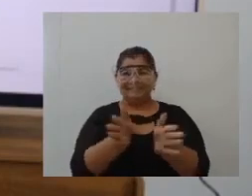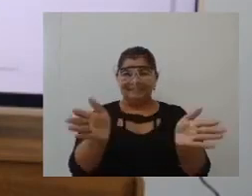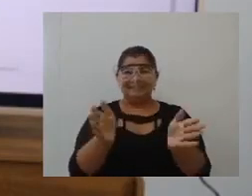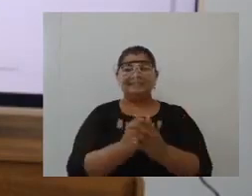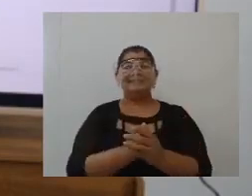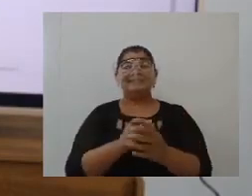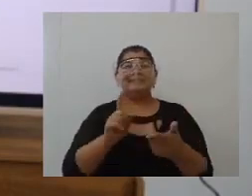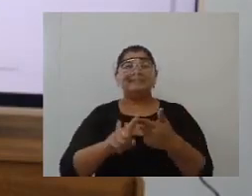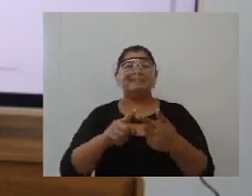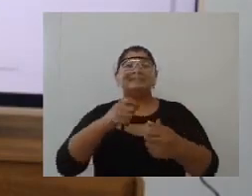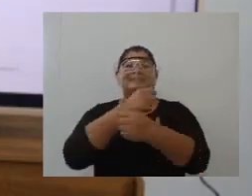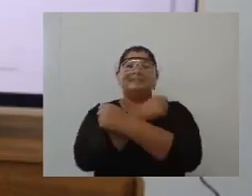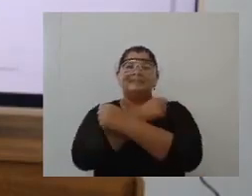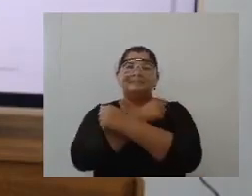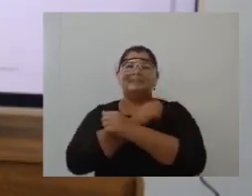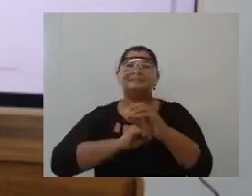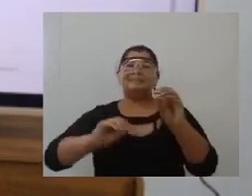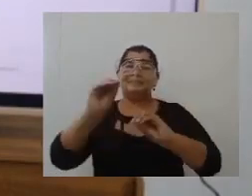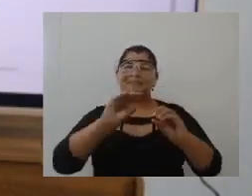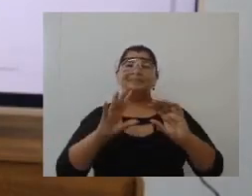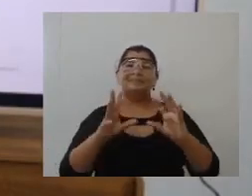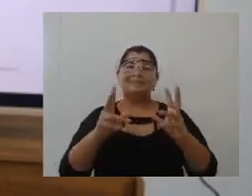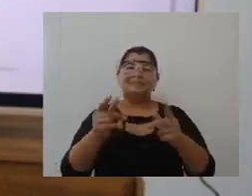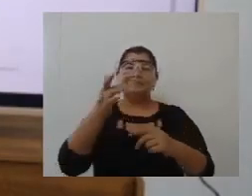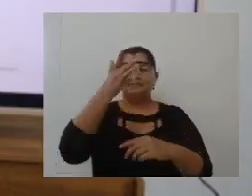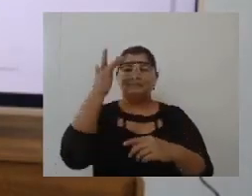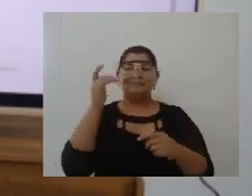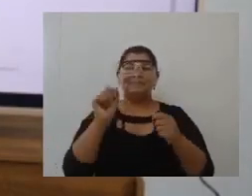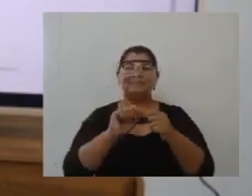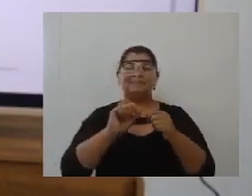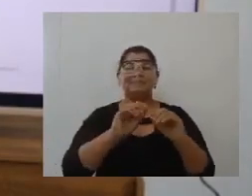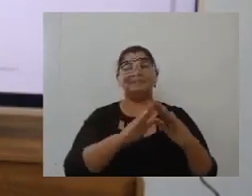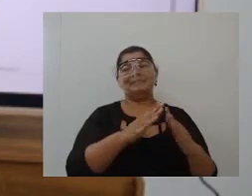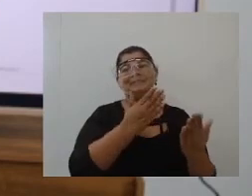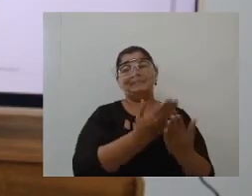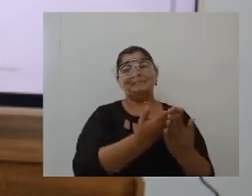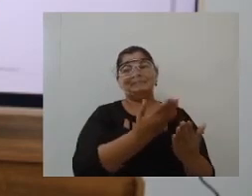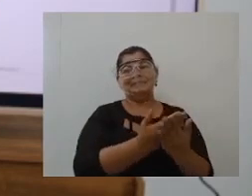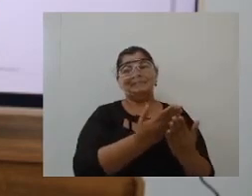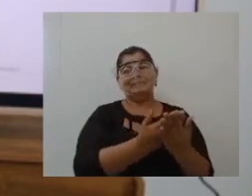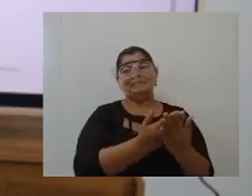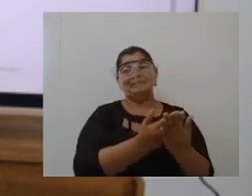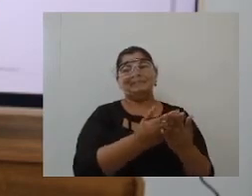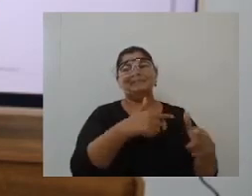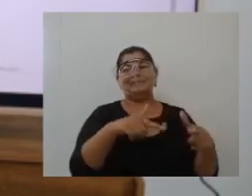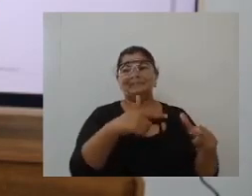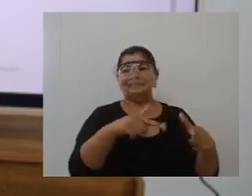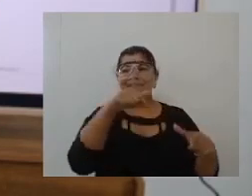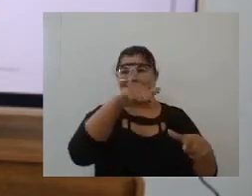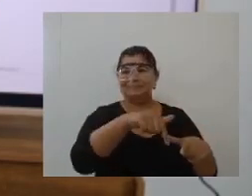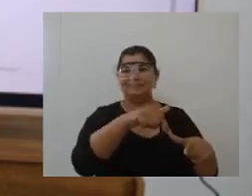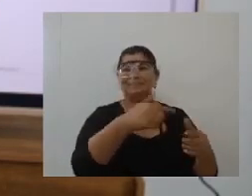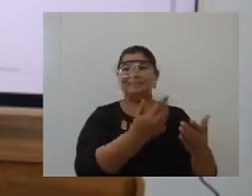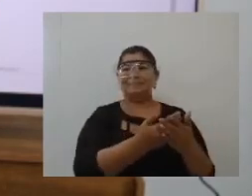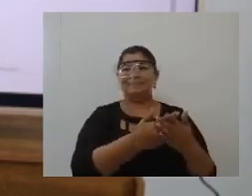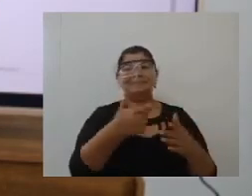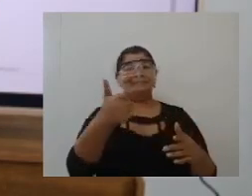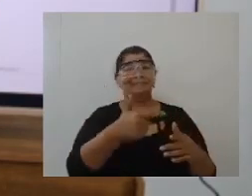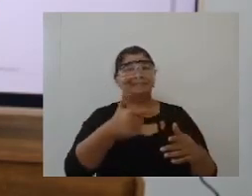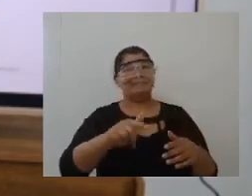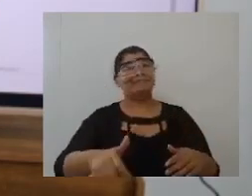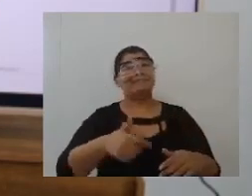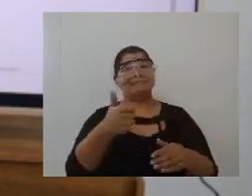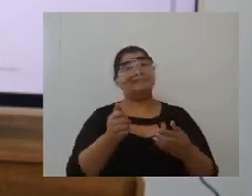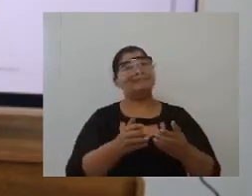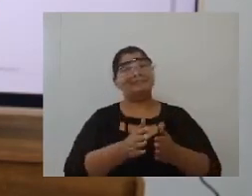mandar um abração e um beijo para todo mundo que faz a Escola Francisco de Paula, que é a segunda melhor de Camaragibe.